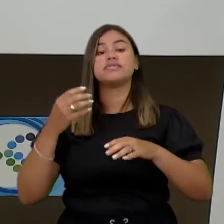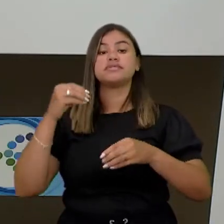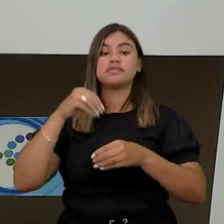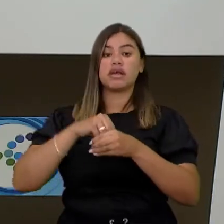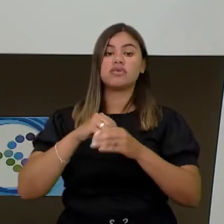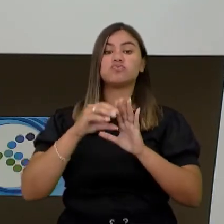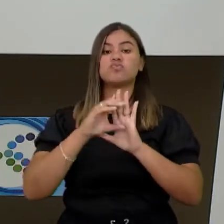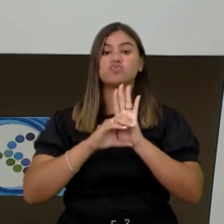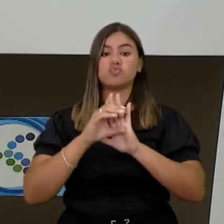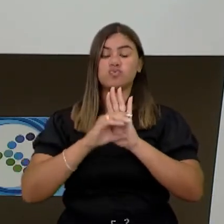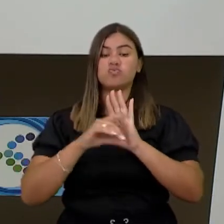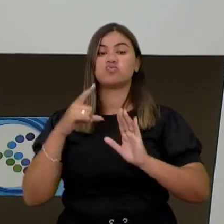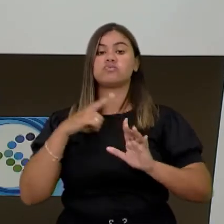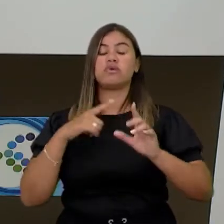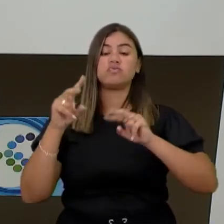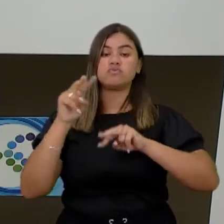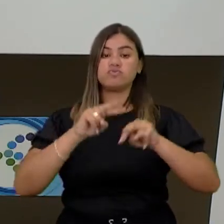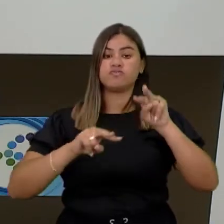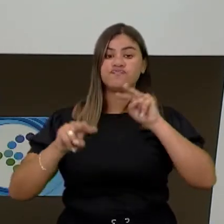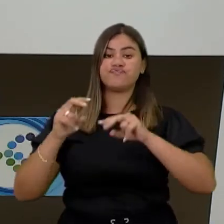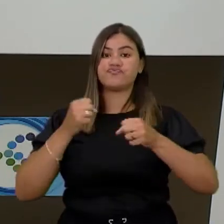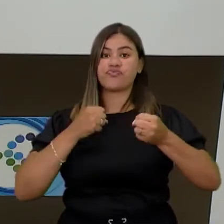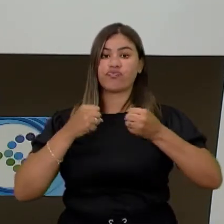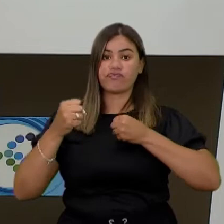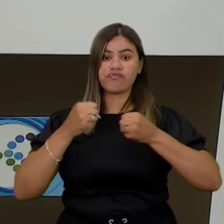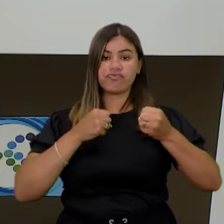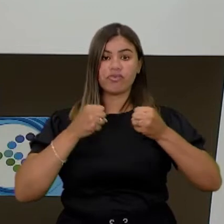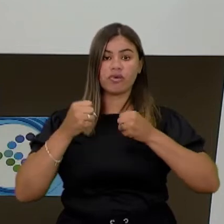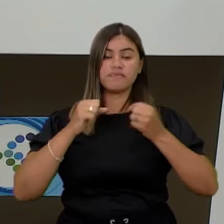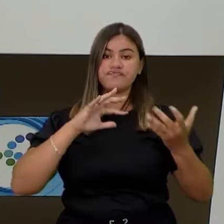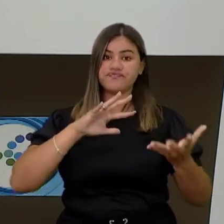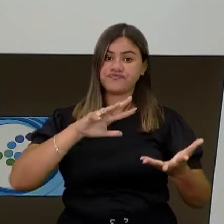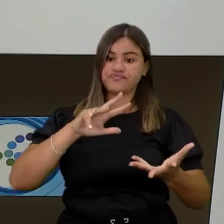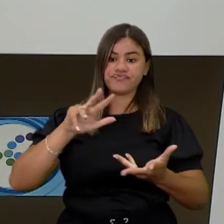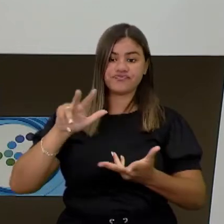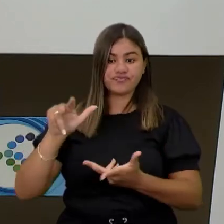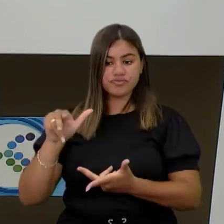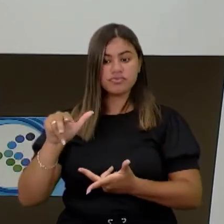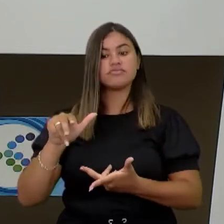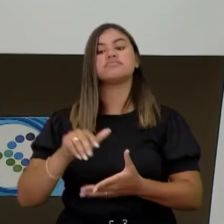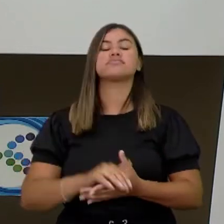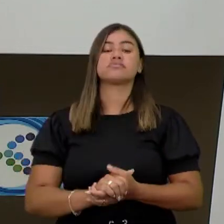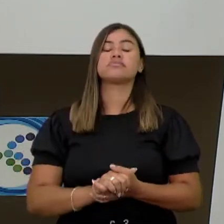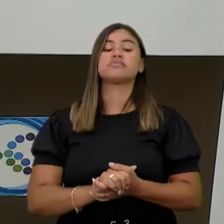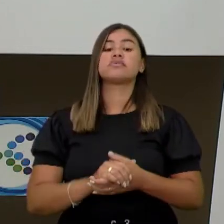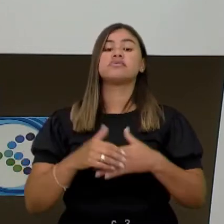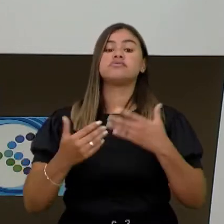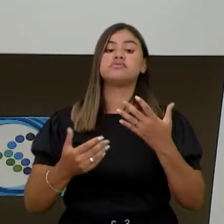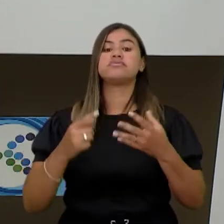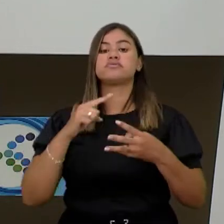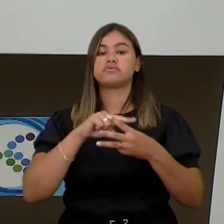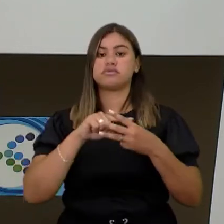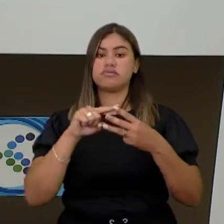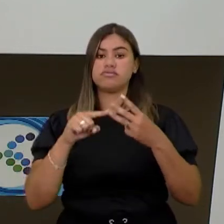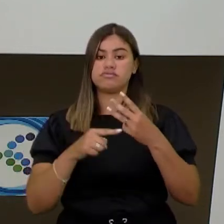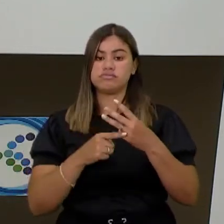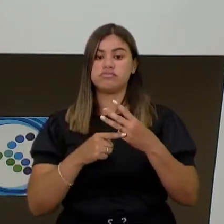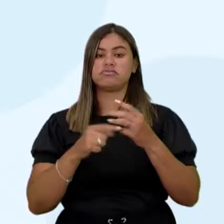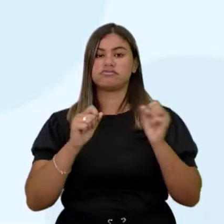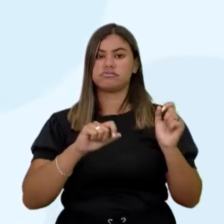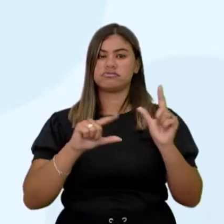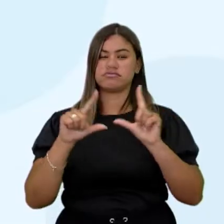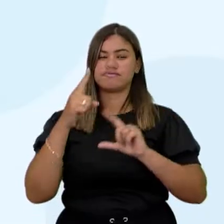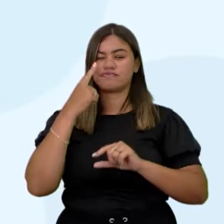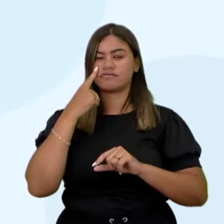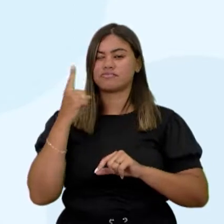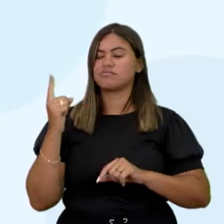o componente Observatório da Imprensa Internacional. Temos outros 3 componentes, como vocês podem ver na tela, né?